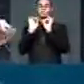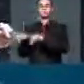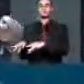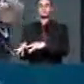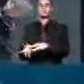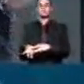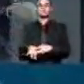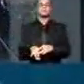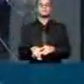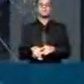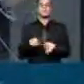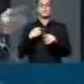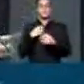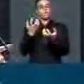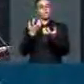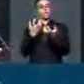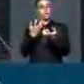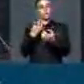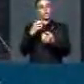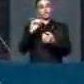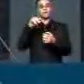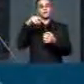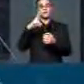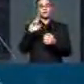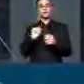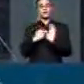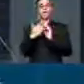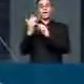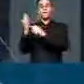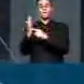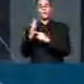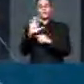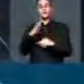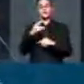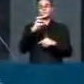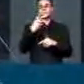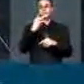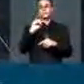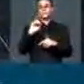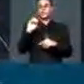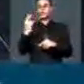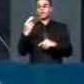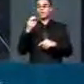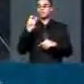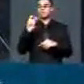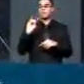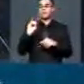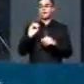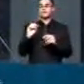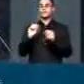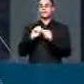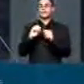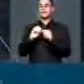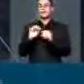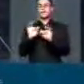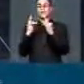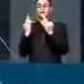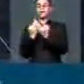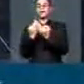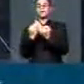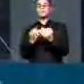quero que o INCRA me dê aqui pelo menos 30 ou 50 reassentamentos que fizeram de maneira digna para essas famílias. Se eu faço esse desafio,